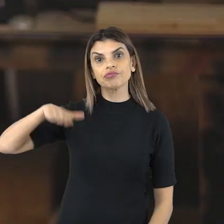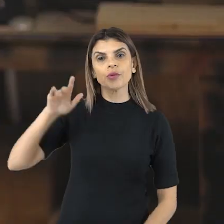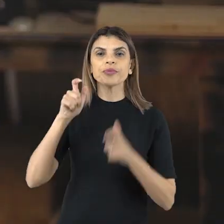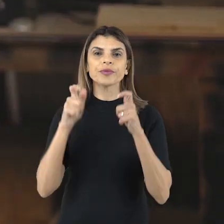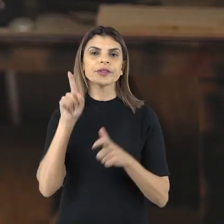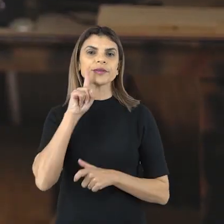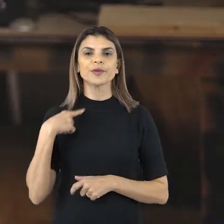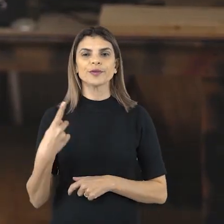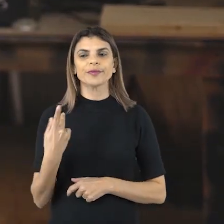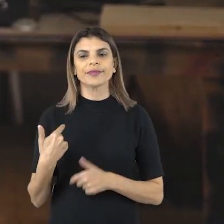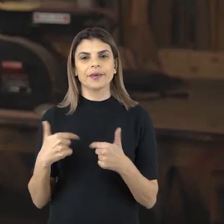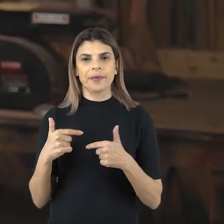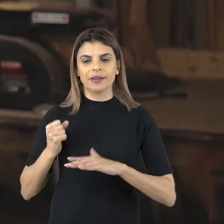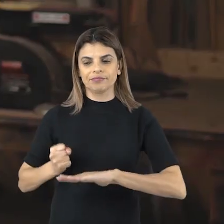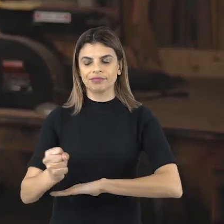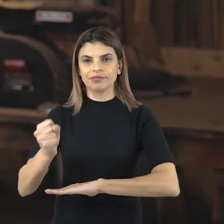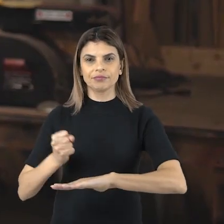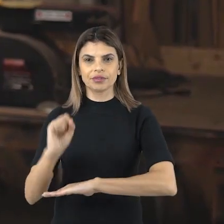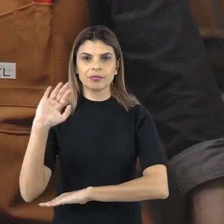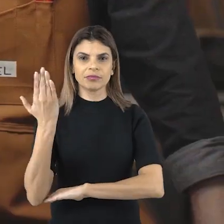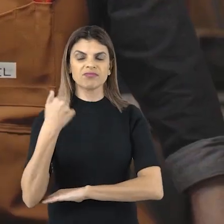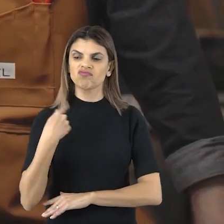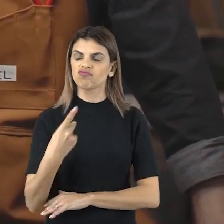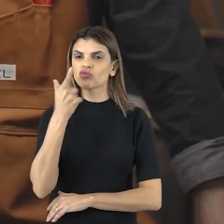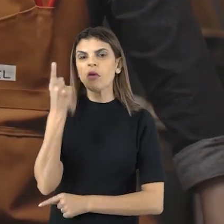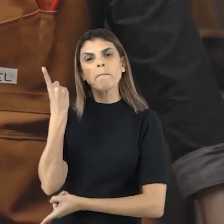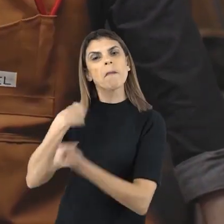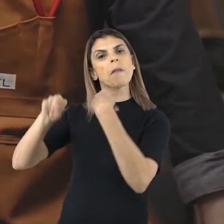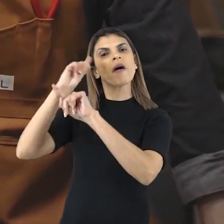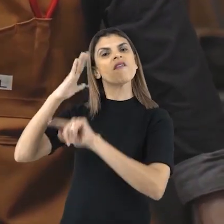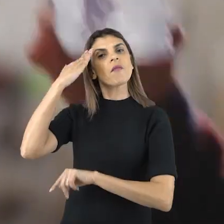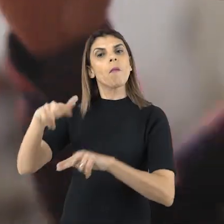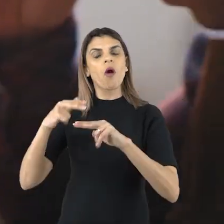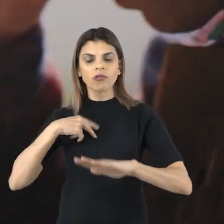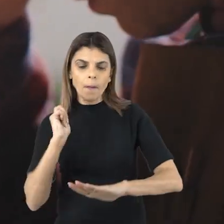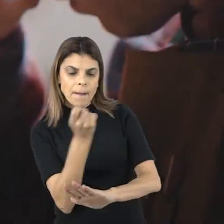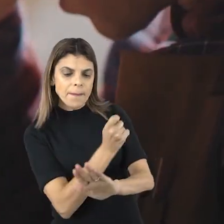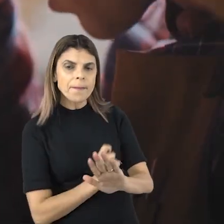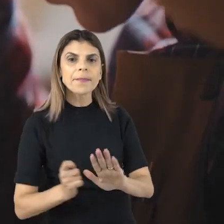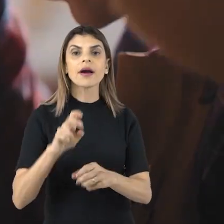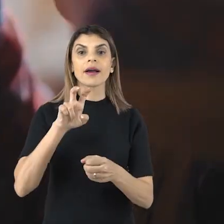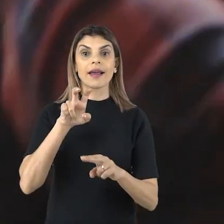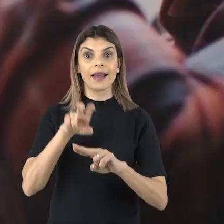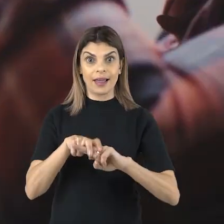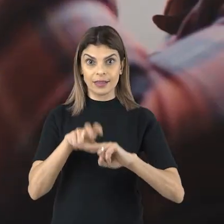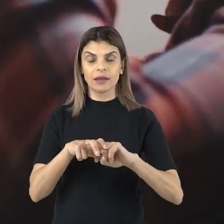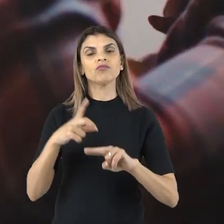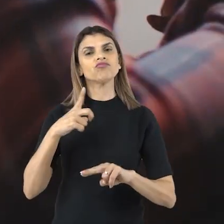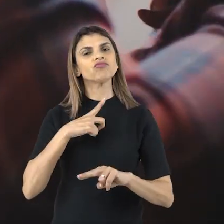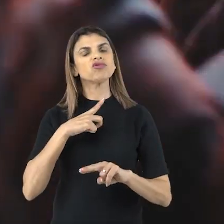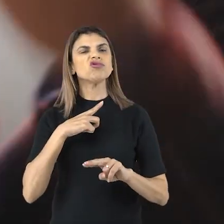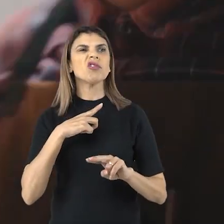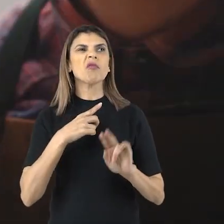carpinteiros. Sabe o que realmente nos tornou famosos? Foi a cadeira. Verdade, foi a cadeira. Eu tinha o plano de